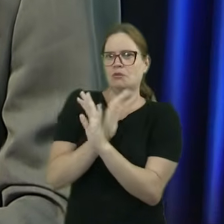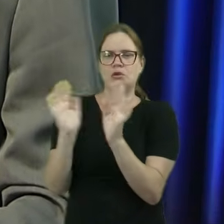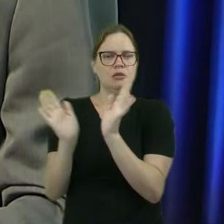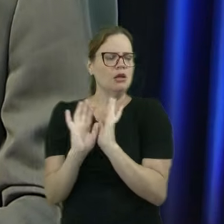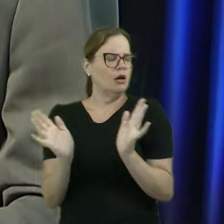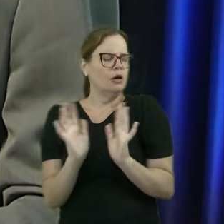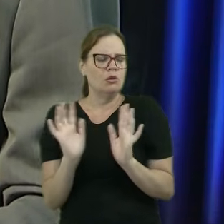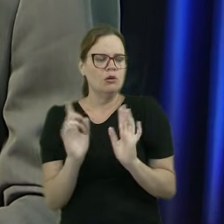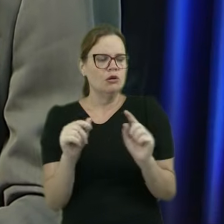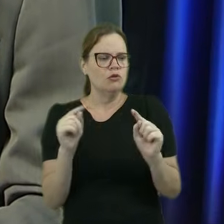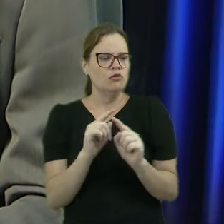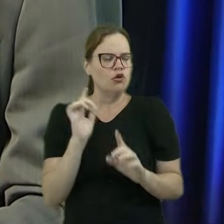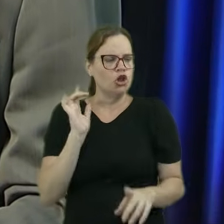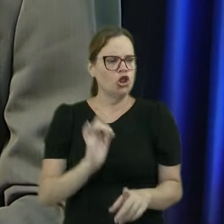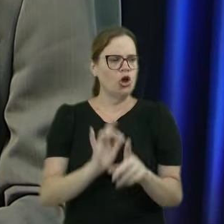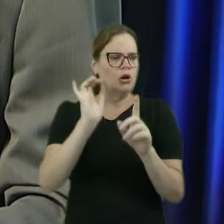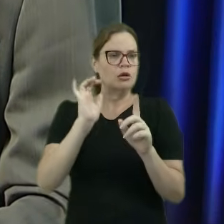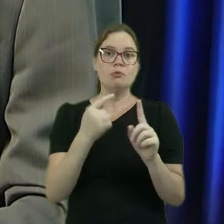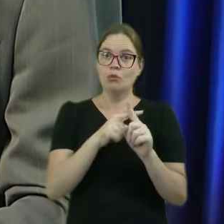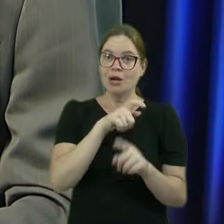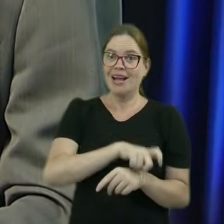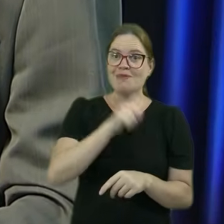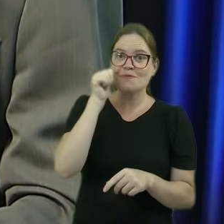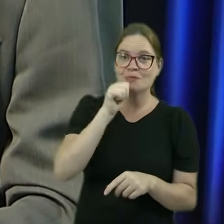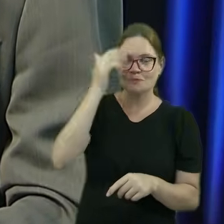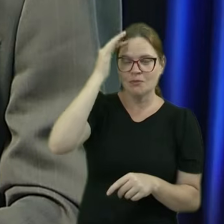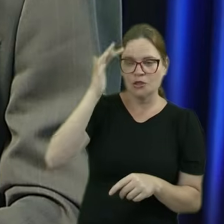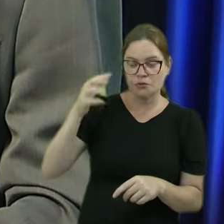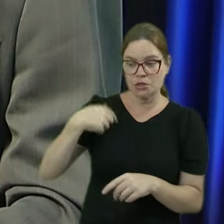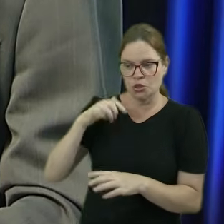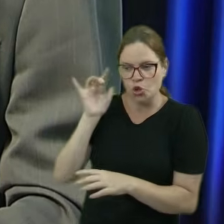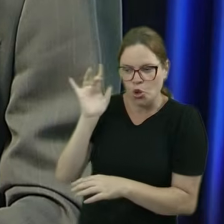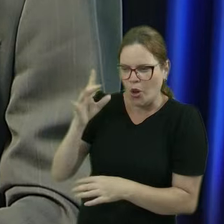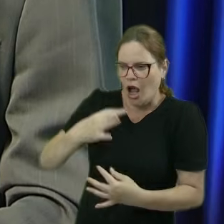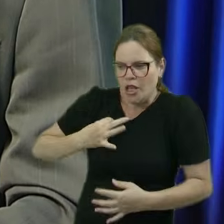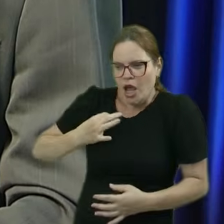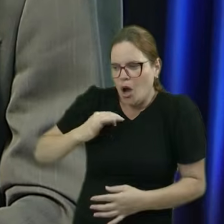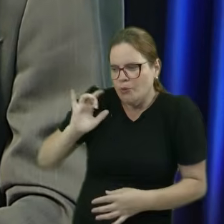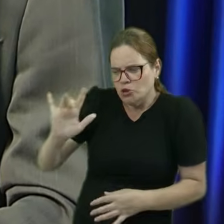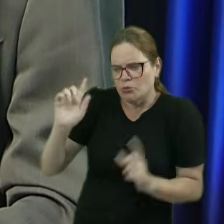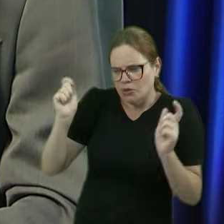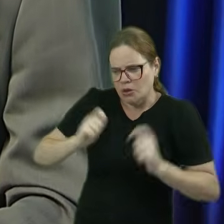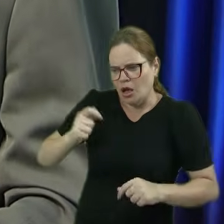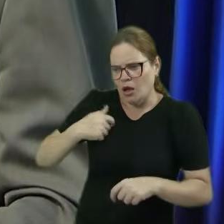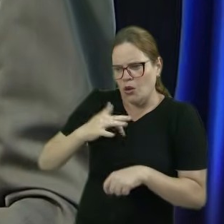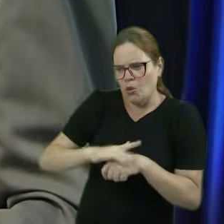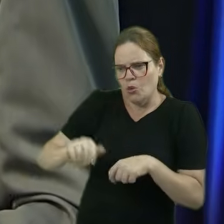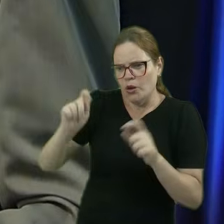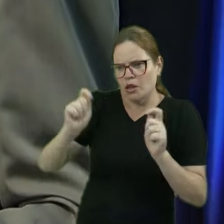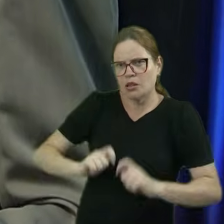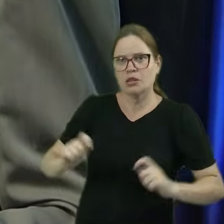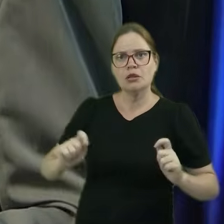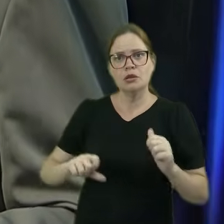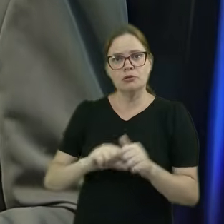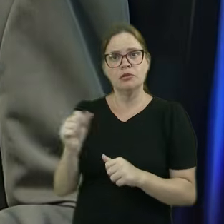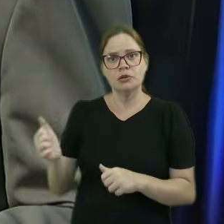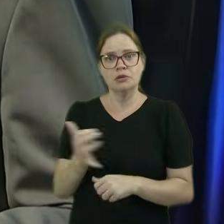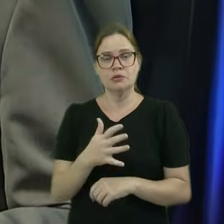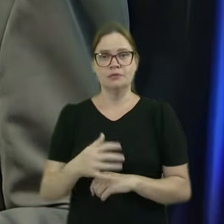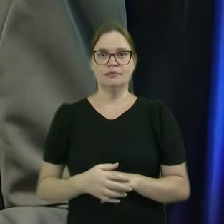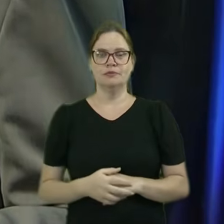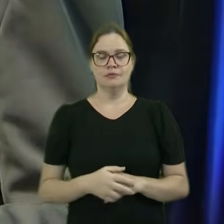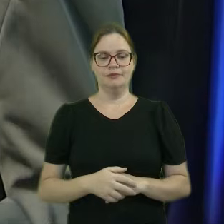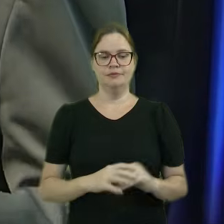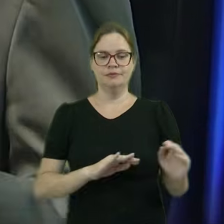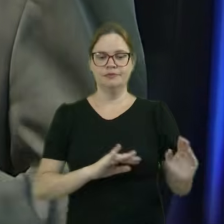somente eu tocar nas vestes dele, eu sararei. Eu serei curada. Ela foi restaurada. Pastor Pedro Paulo, nós